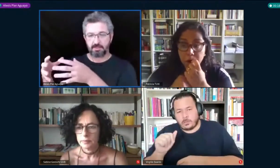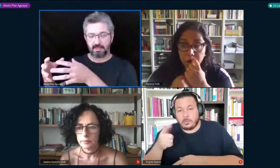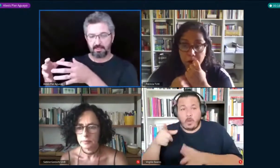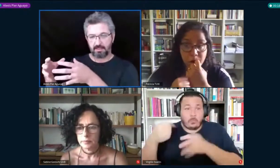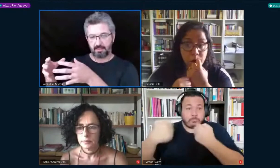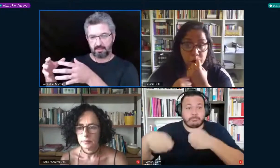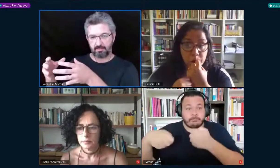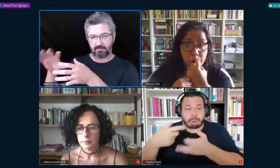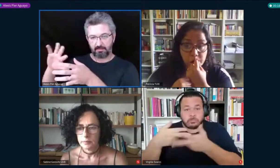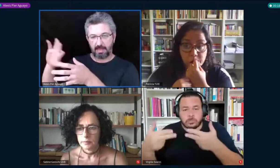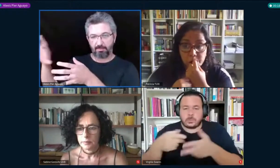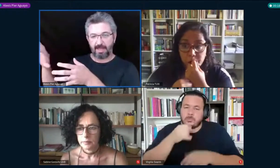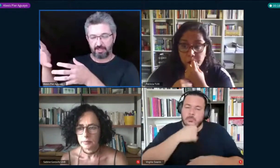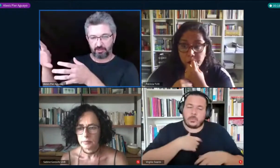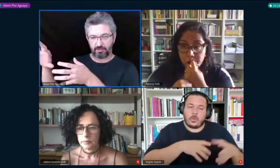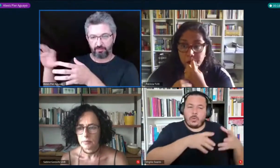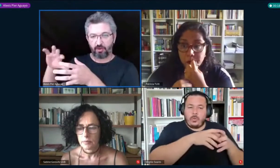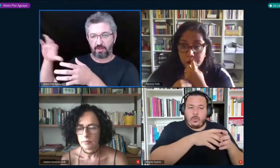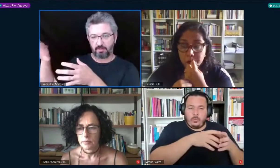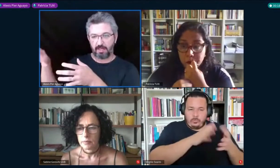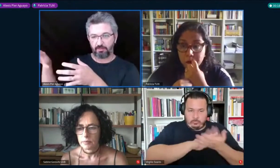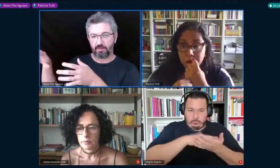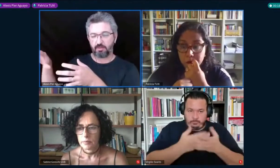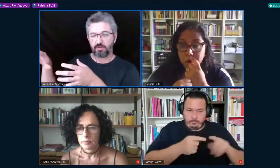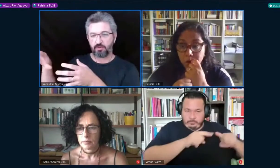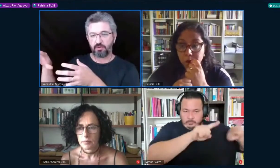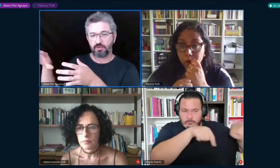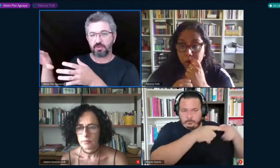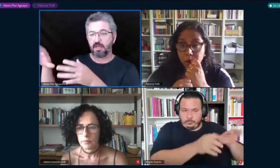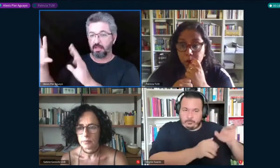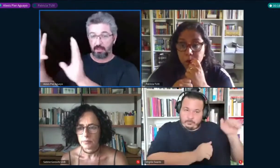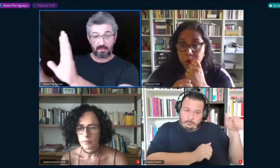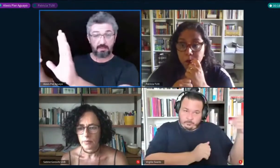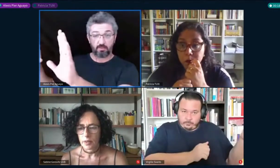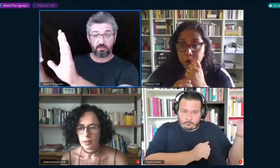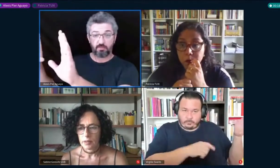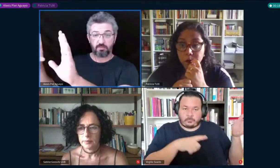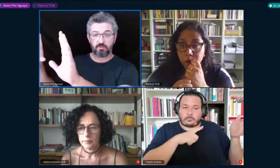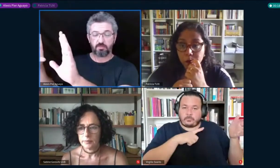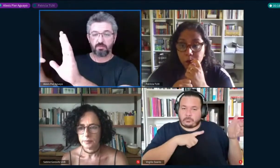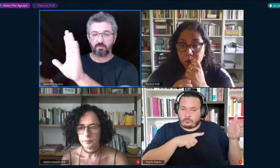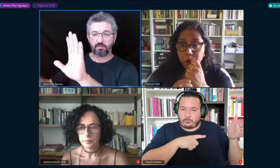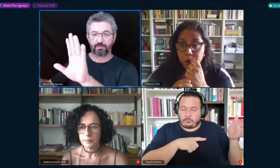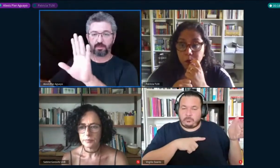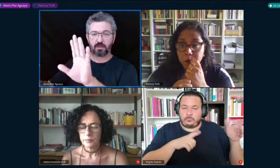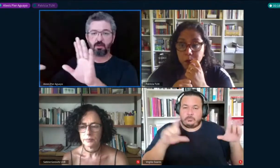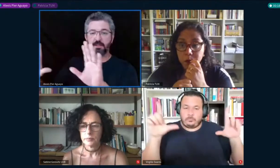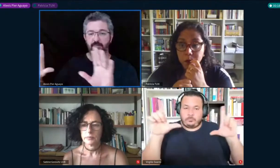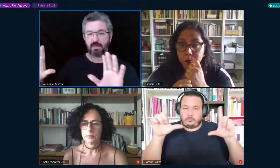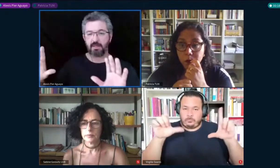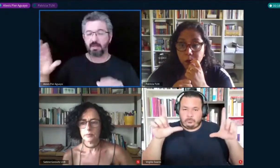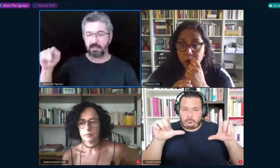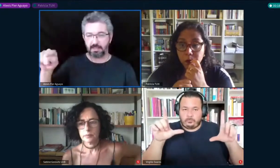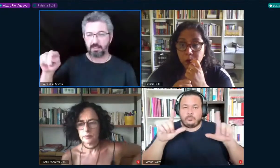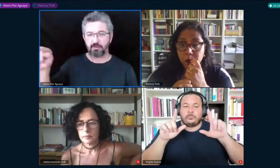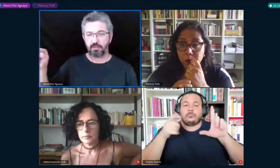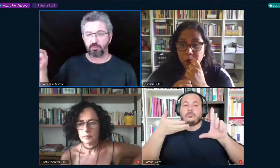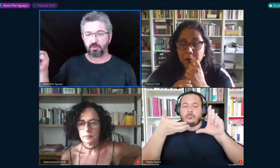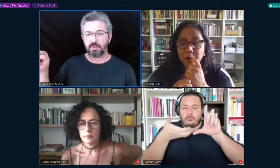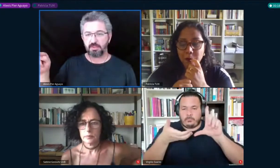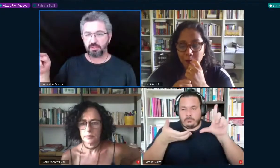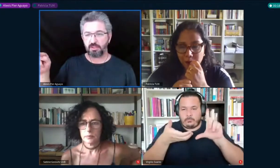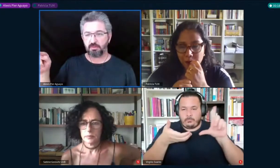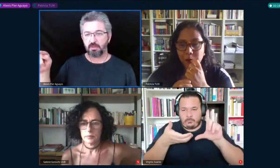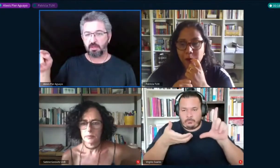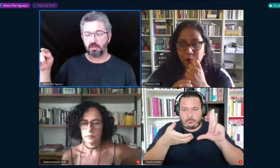que estão na sala, a parte de fora, do lado de fora dos estúdios, eles estão com a TV câmera ligada o